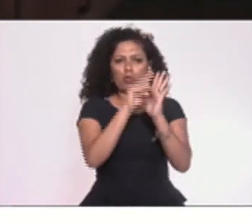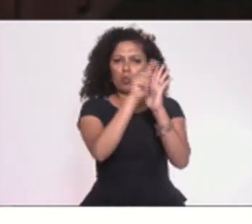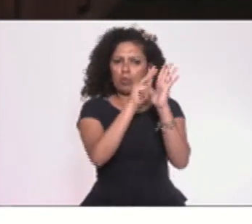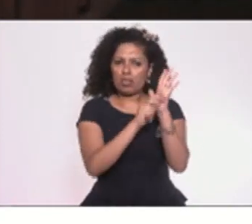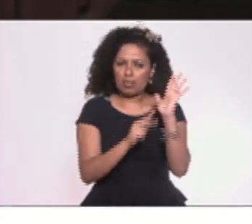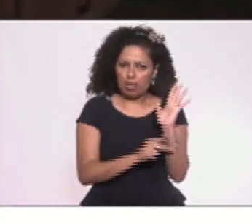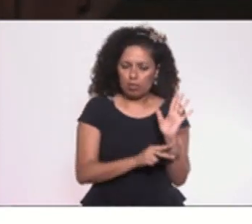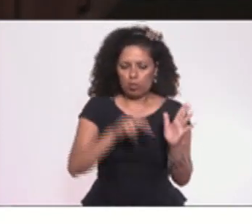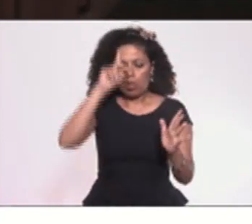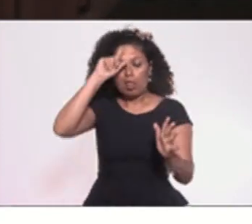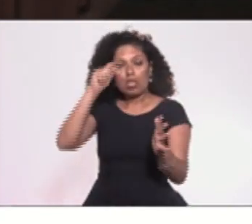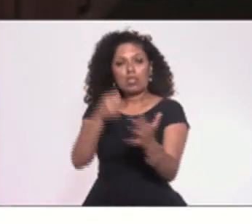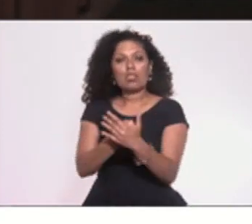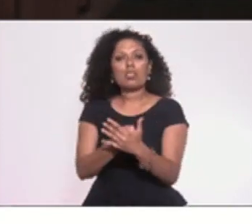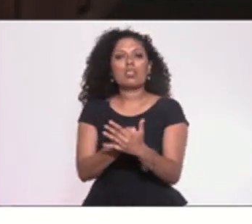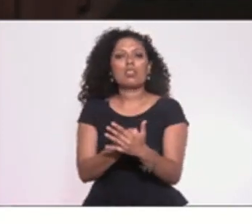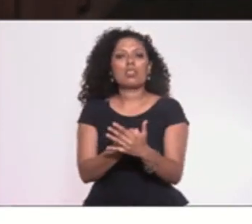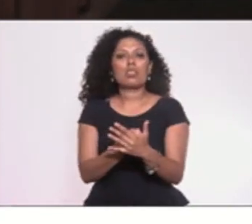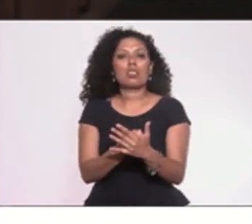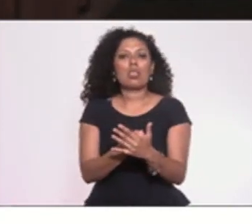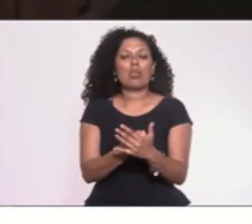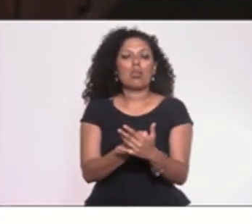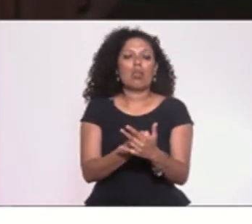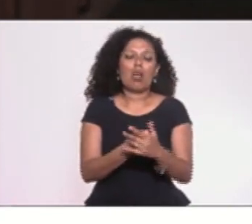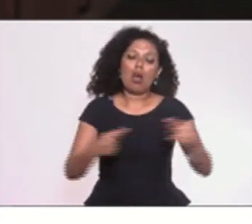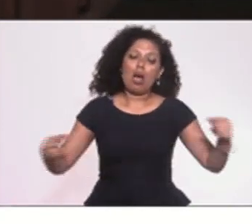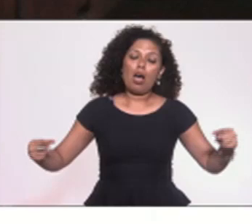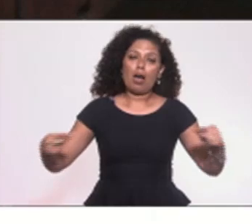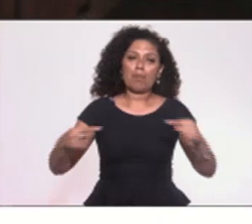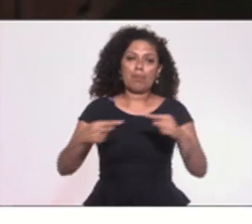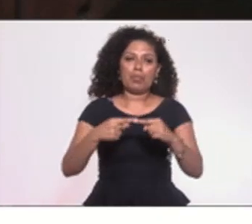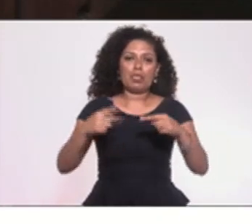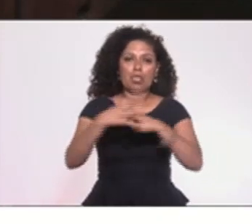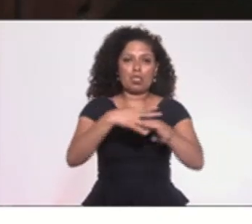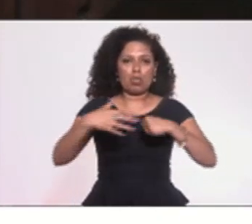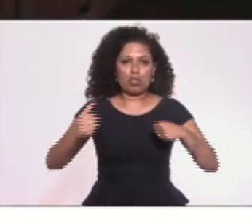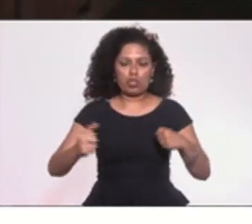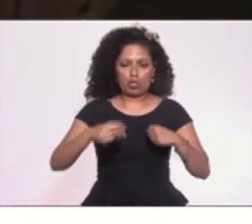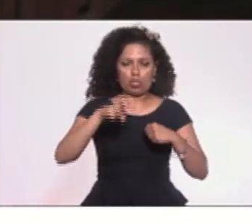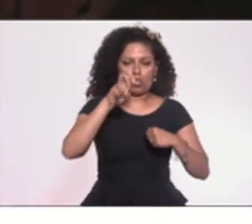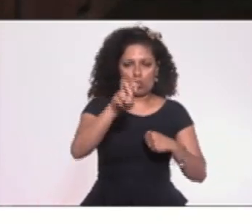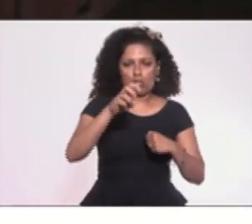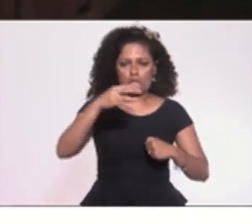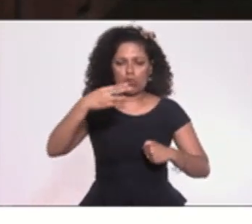essa decisão está respaldada nos artigos